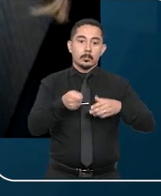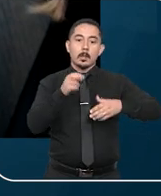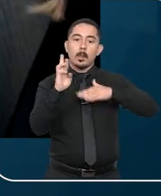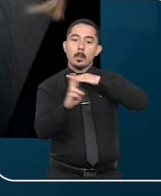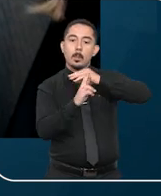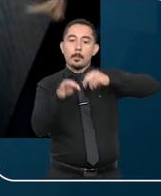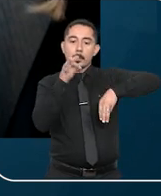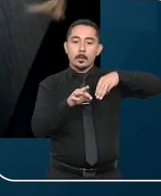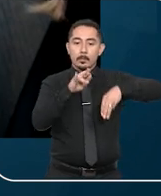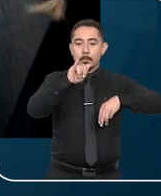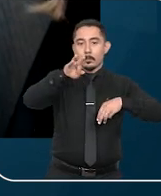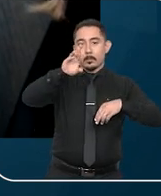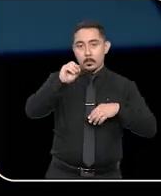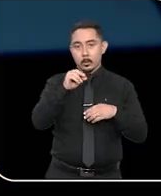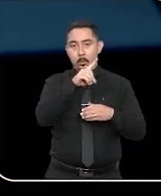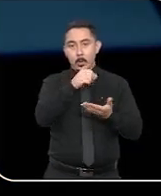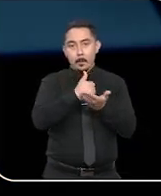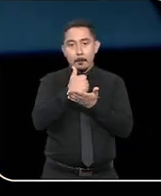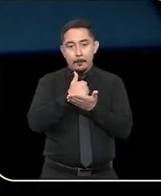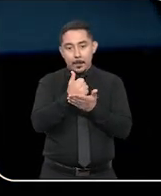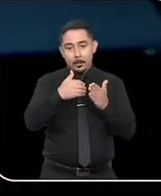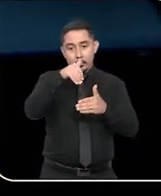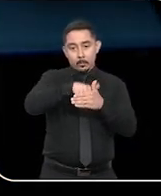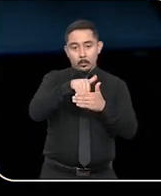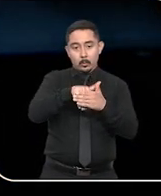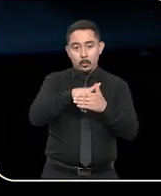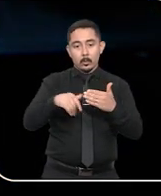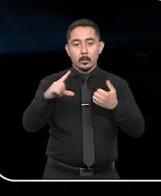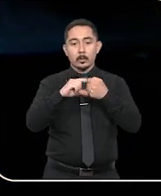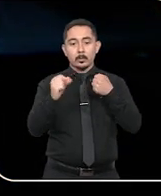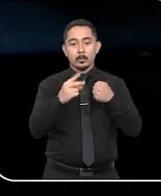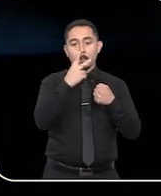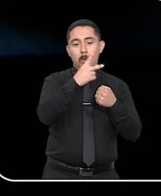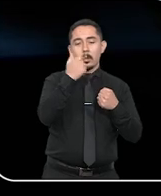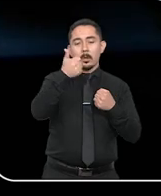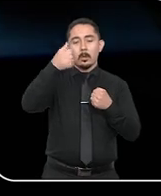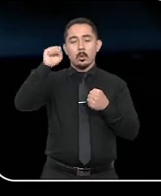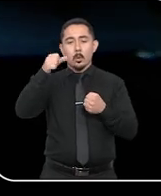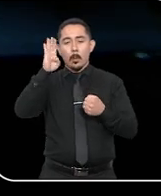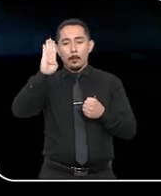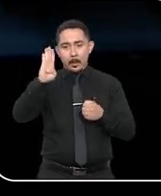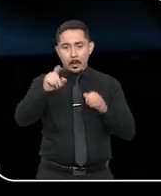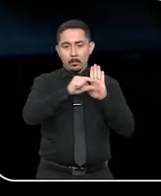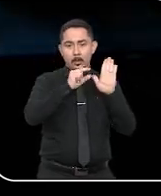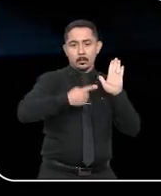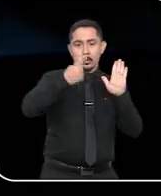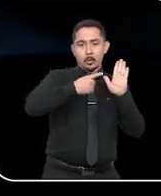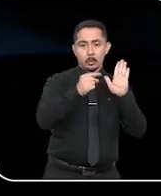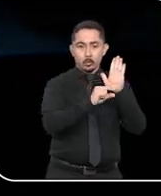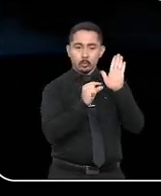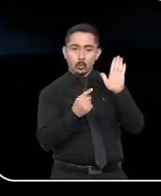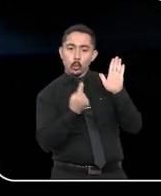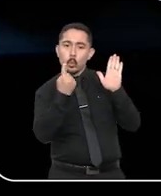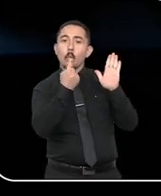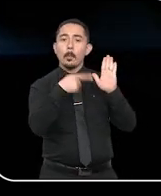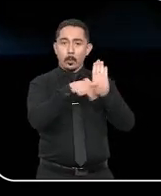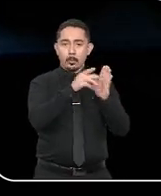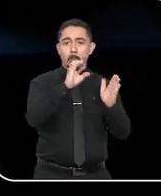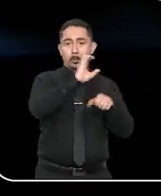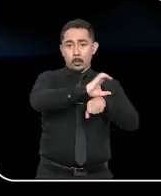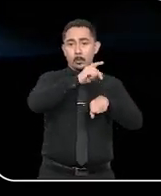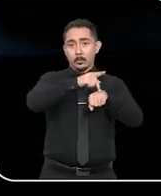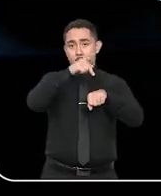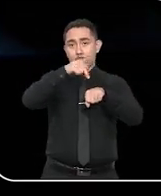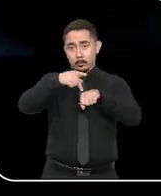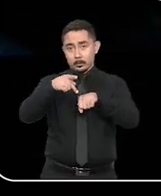caso foi o ministro Ribeiro Dantas. Ele fundamentou o voto com base no artigo 218B, parágrafo 2º, inciso 1 do